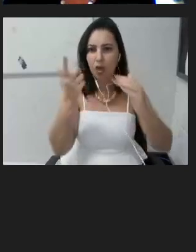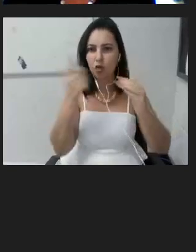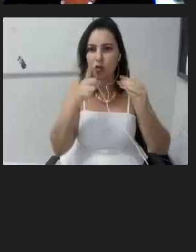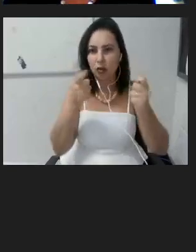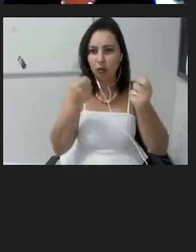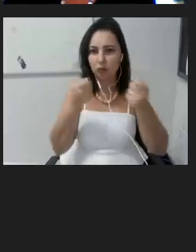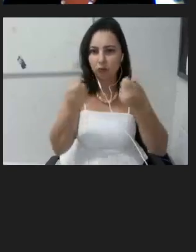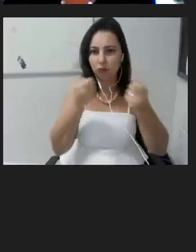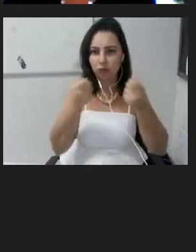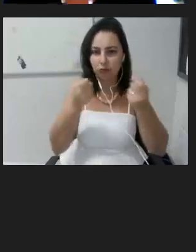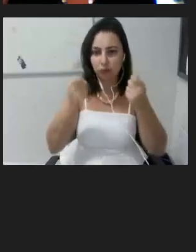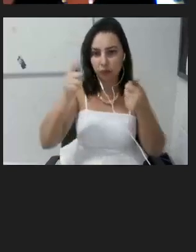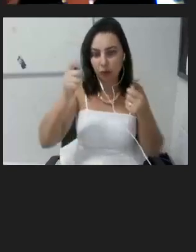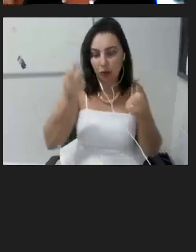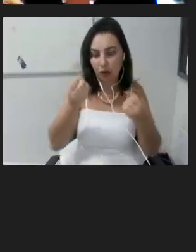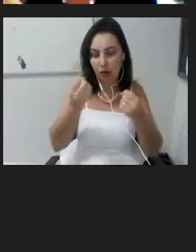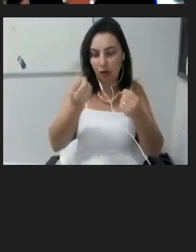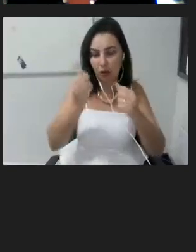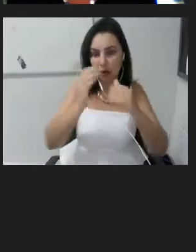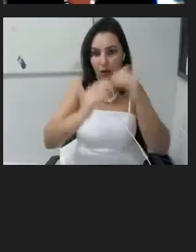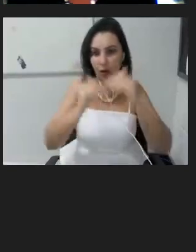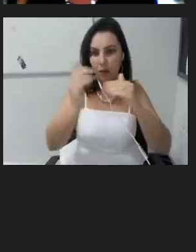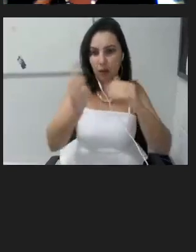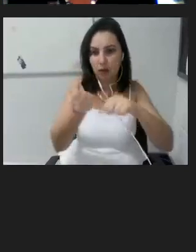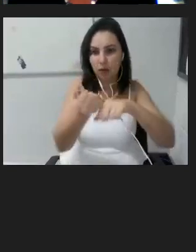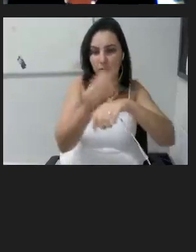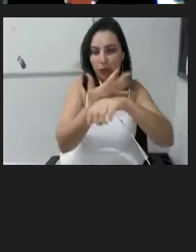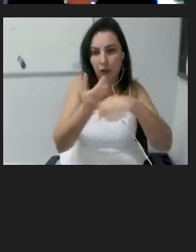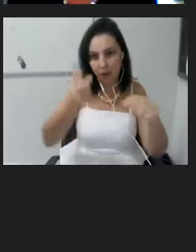emoções. E, ao mesmo tempo,